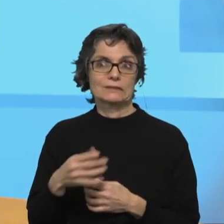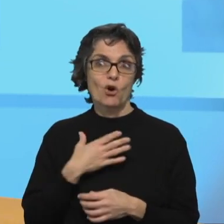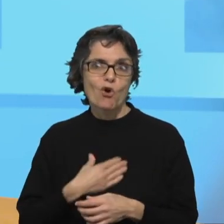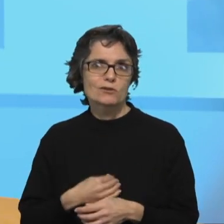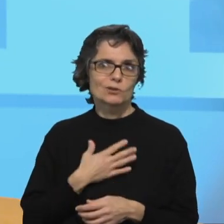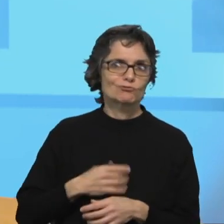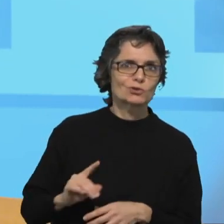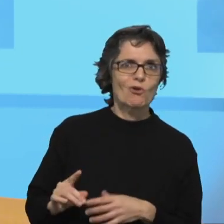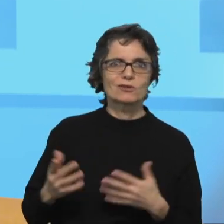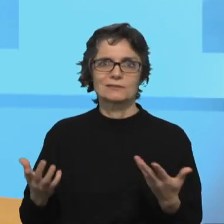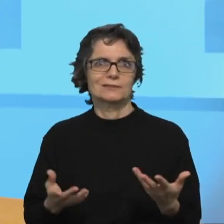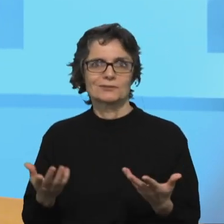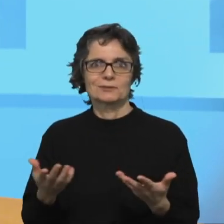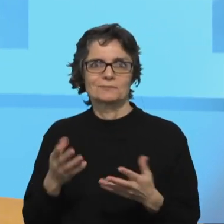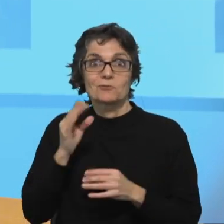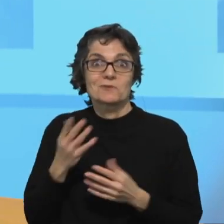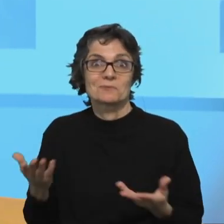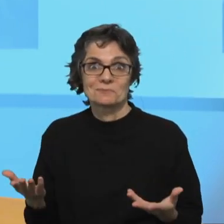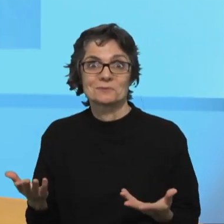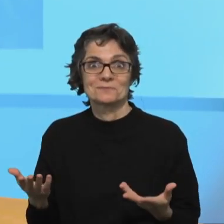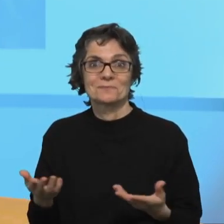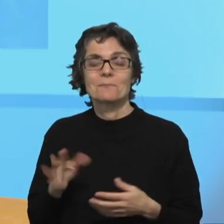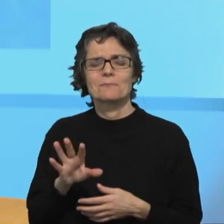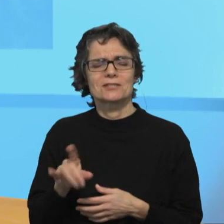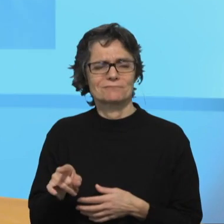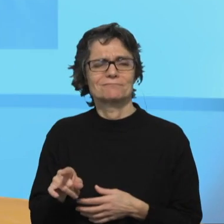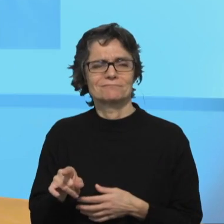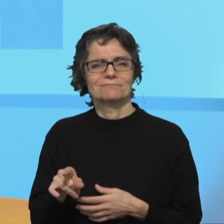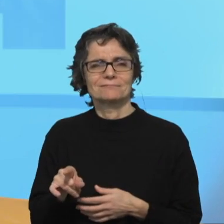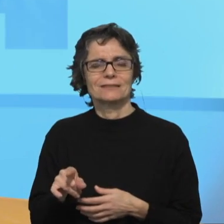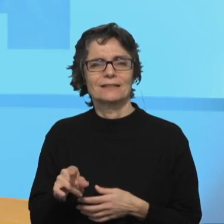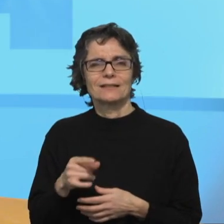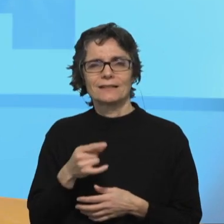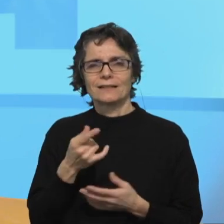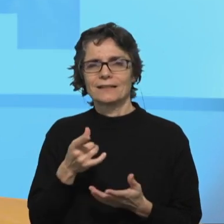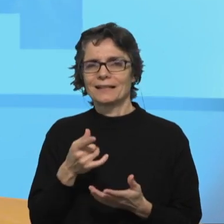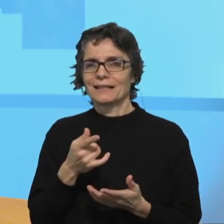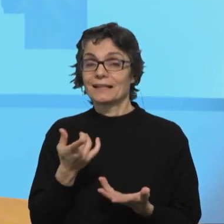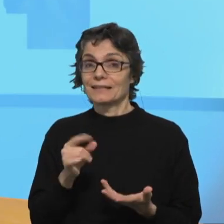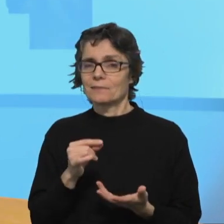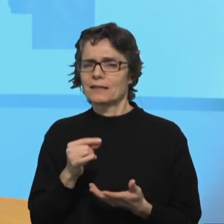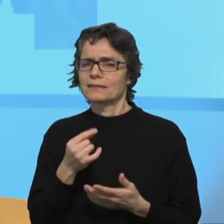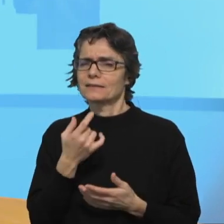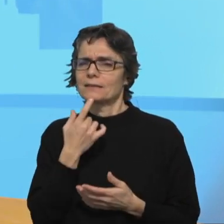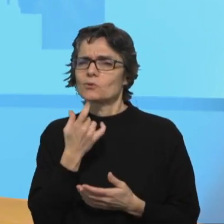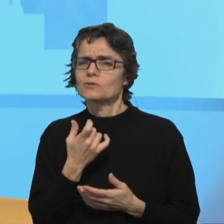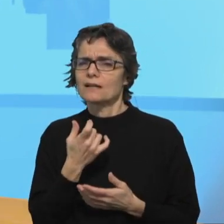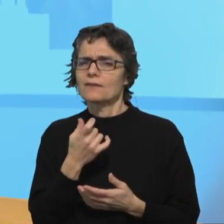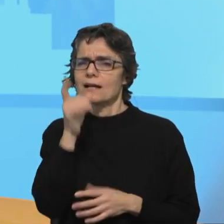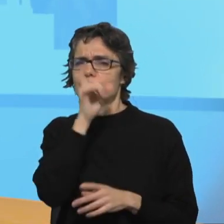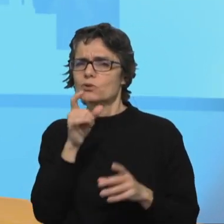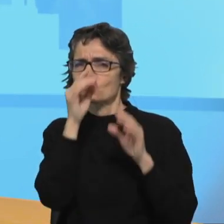nova abordagem. Curiosidade também em perceber como é que ela é acolhida pelos catequistas.